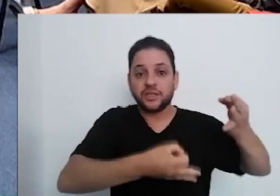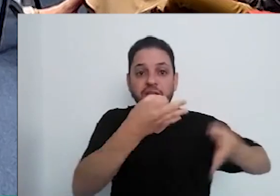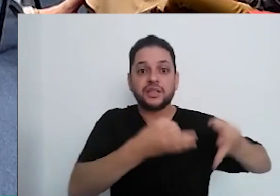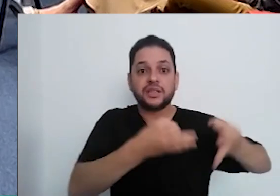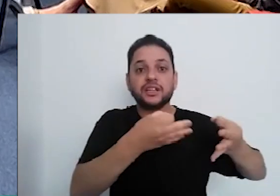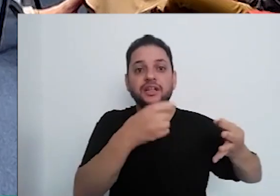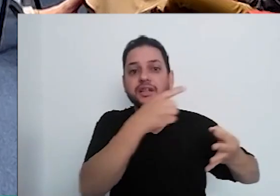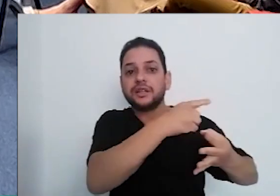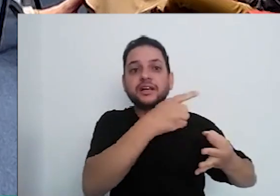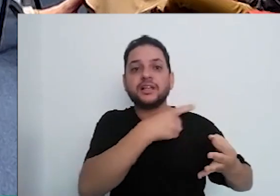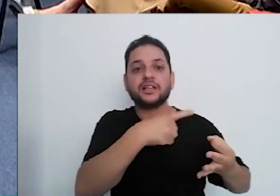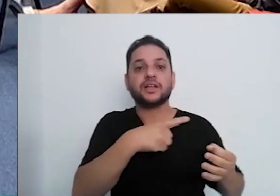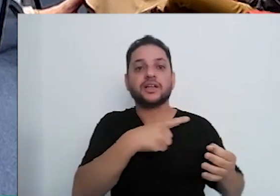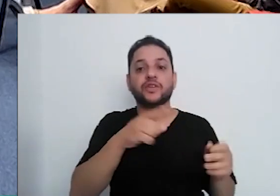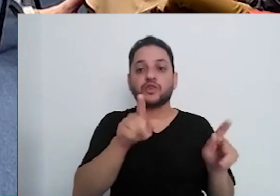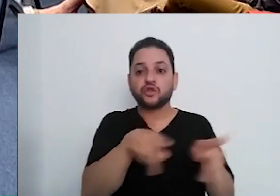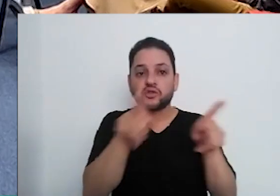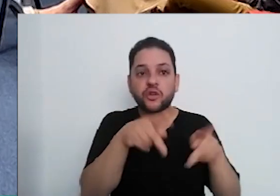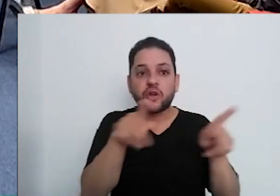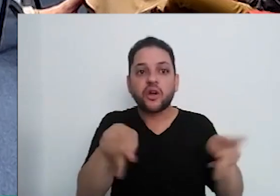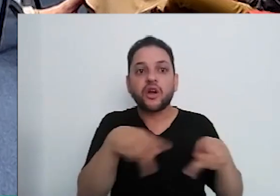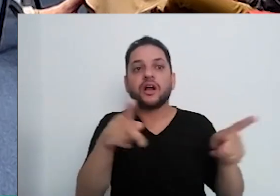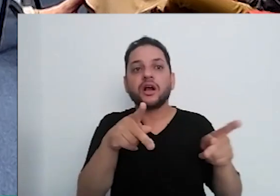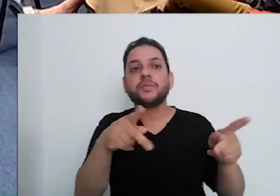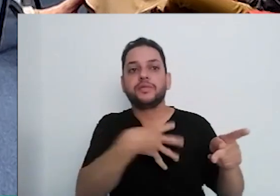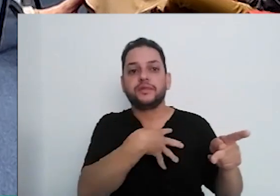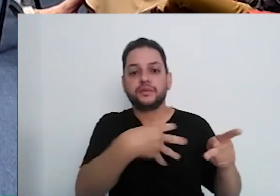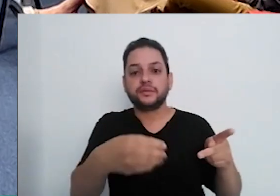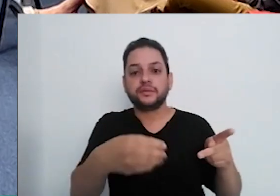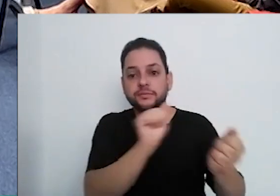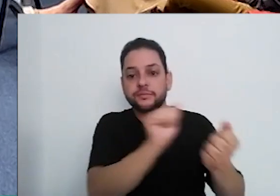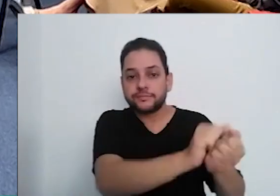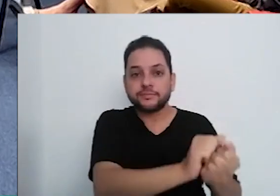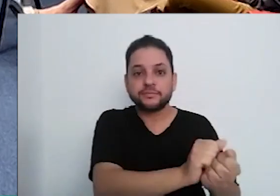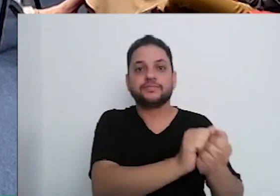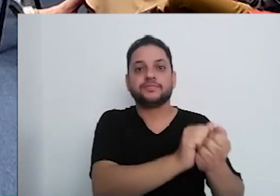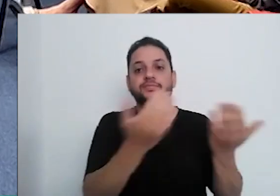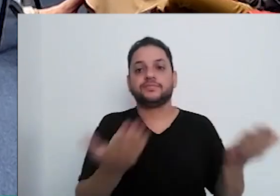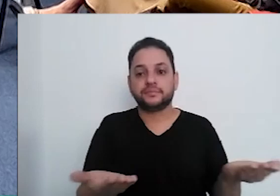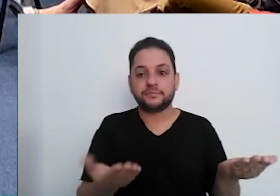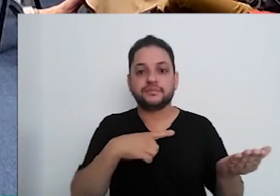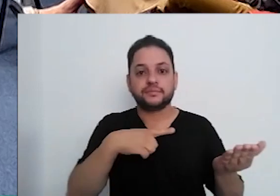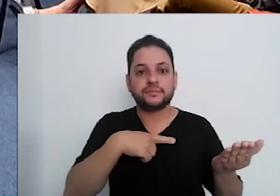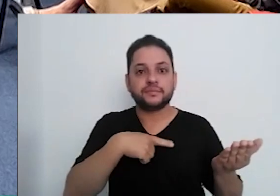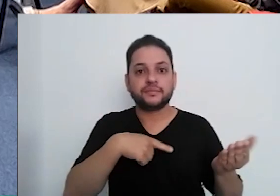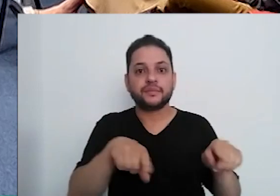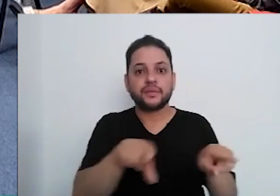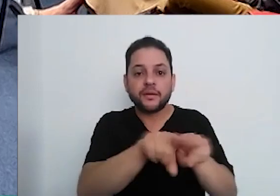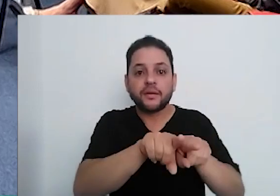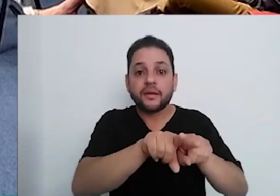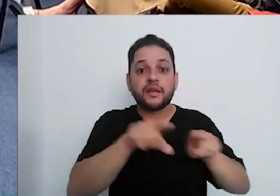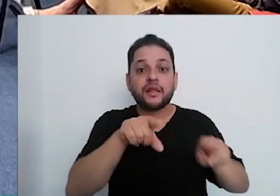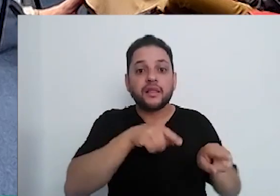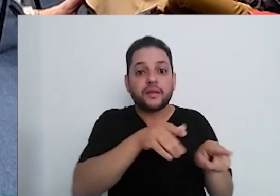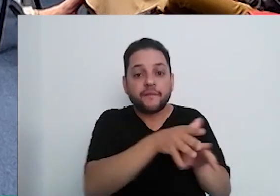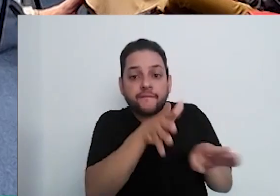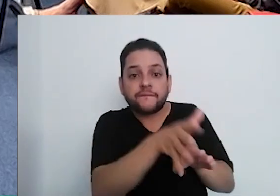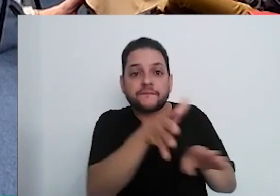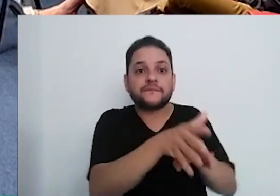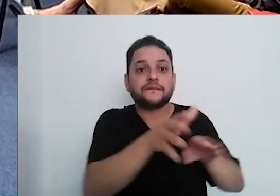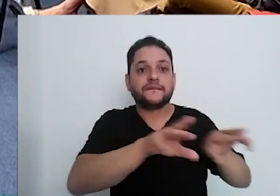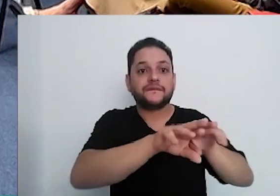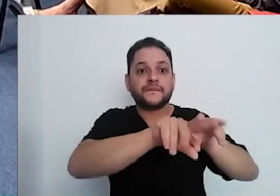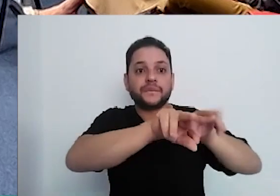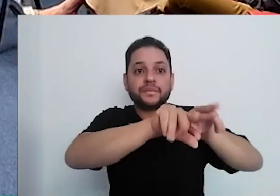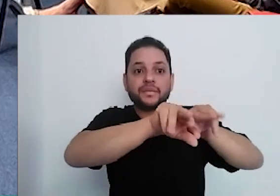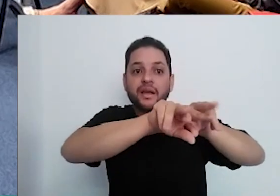fulana foi esfaqueada não Beltran esfaqueou entendeu bota na voz ativa e elas dão várias dicas desse tipo sabe de erros